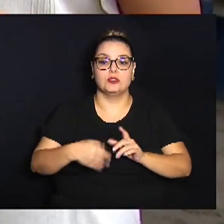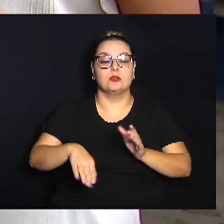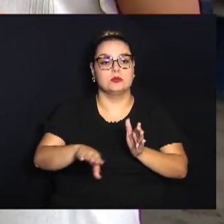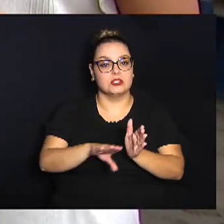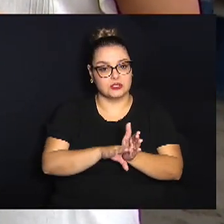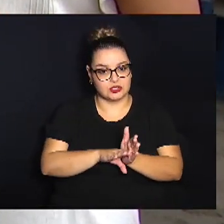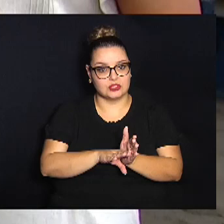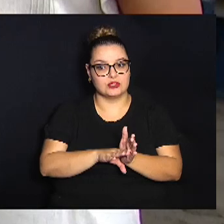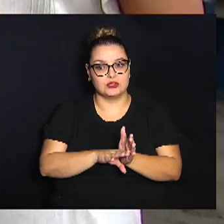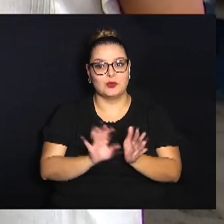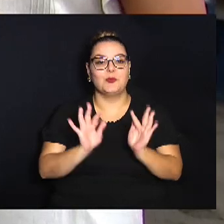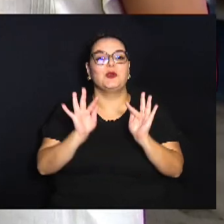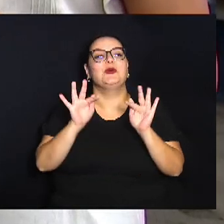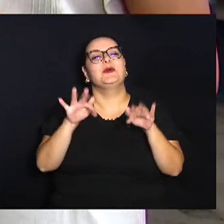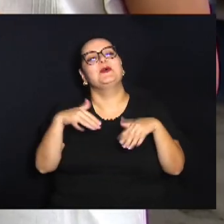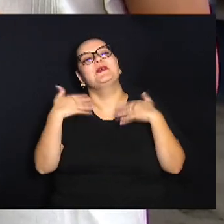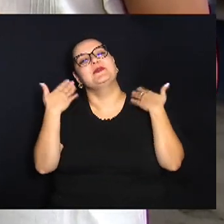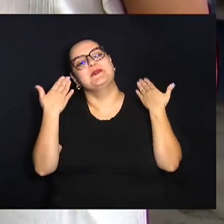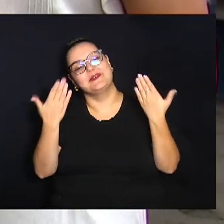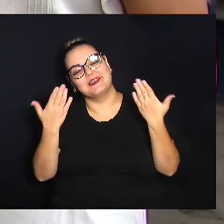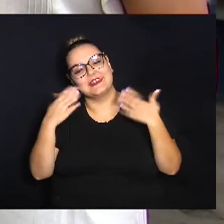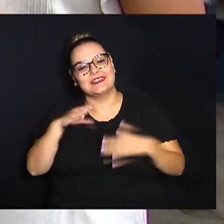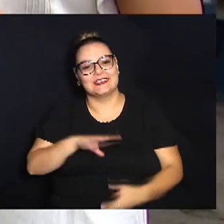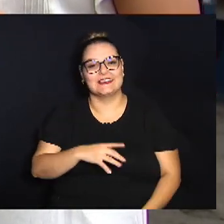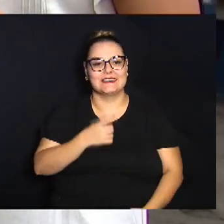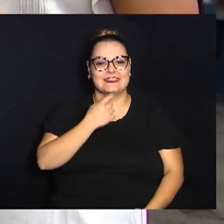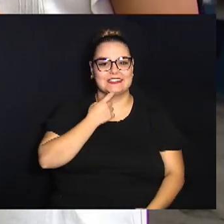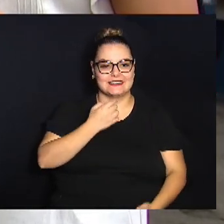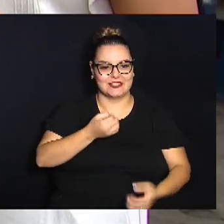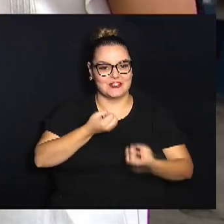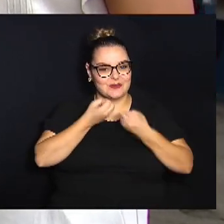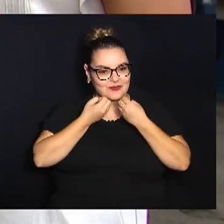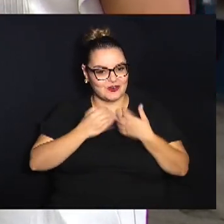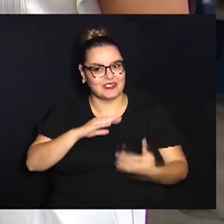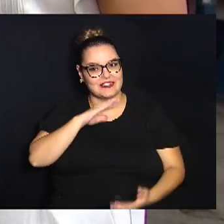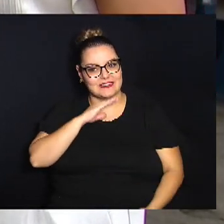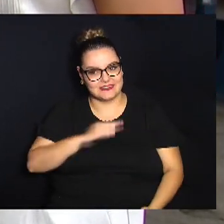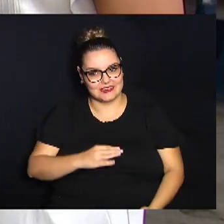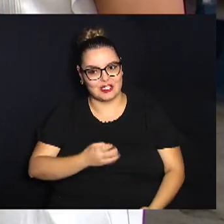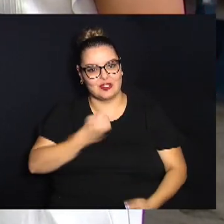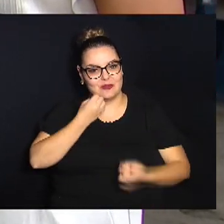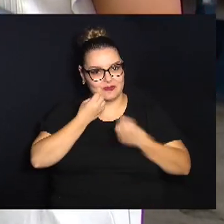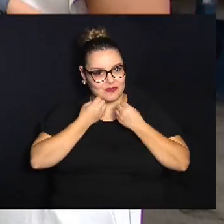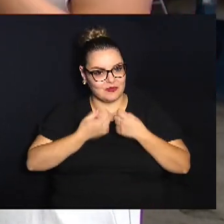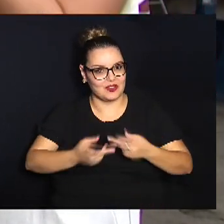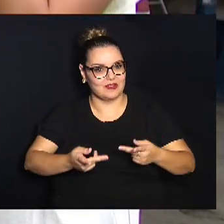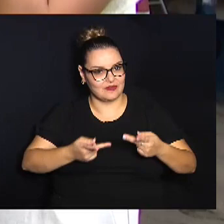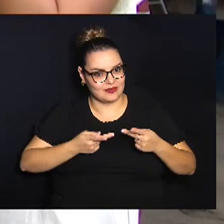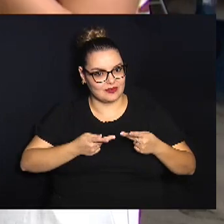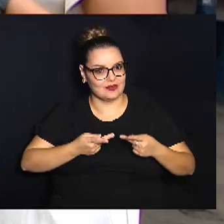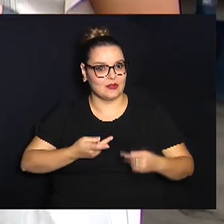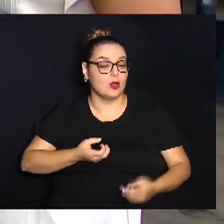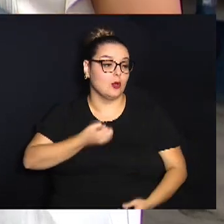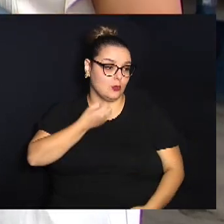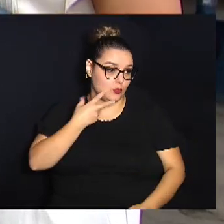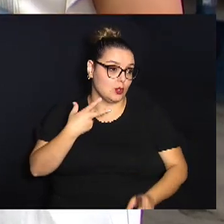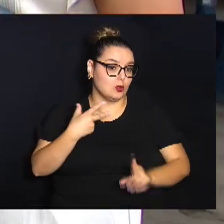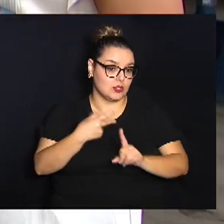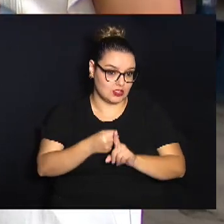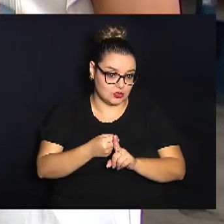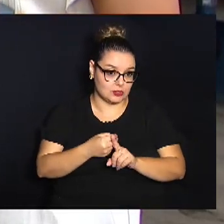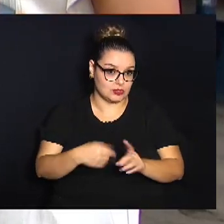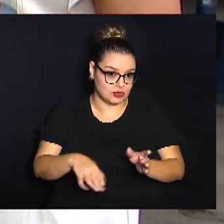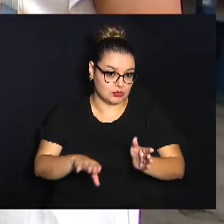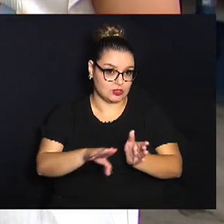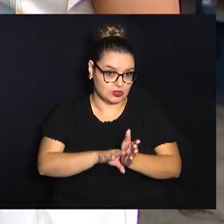chegaram finalmente aqui na cidade de Campinas. Muito boa tarde para você, seja bem-vinda. Muito bom que a vacina